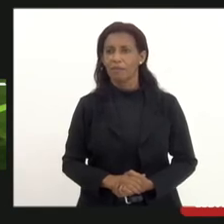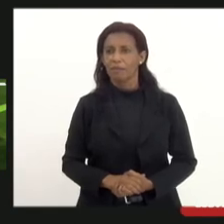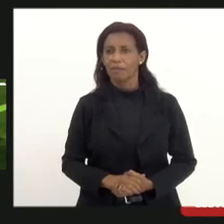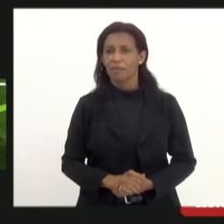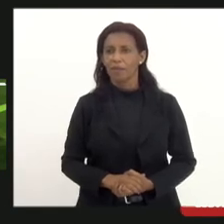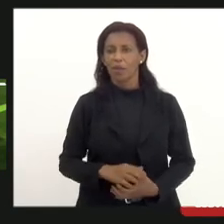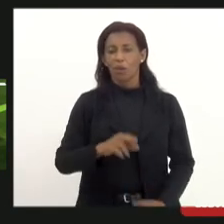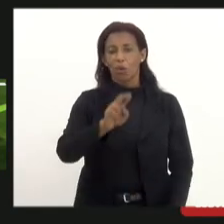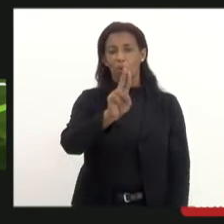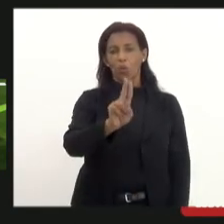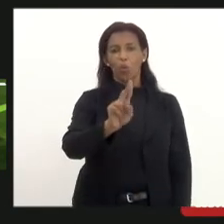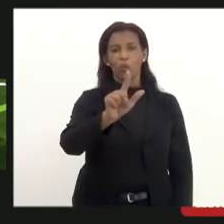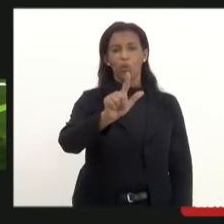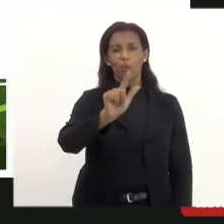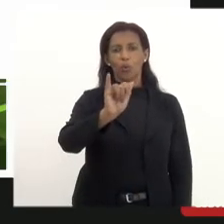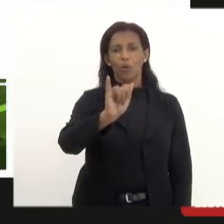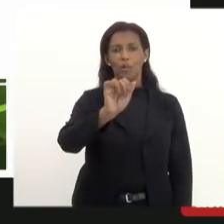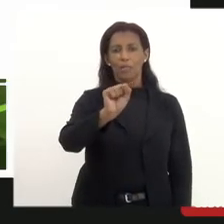Estão vendo já?